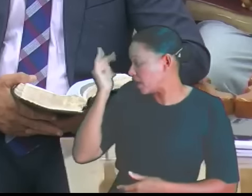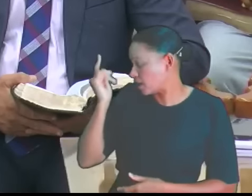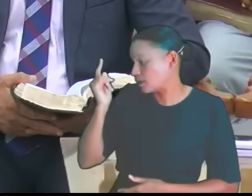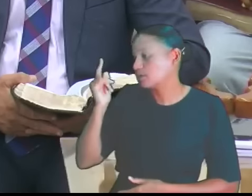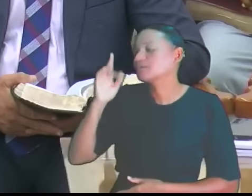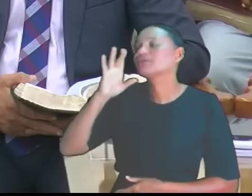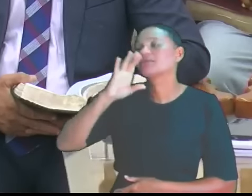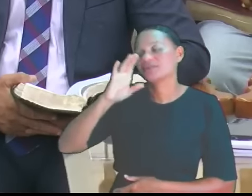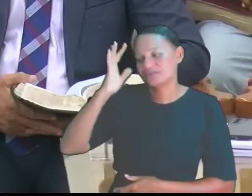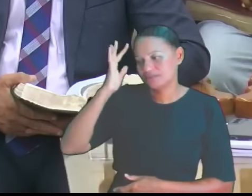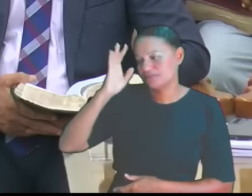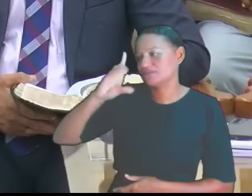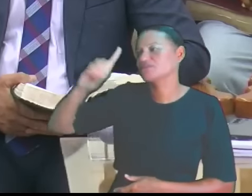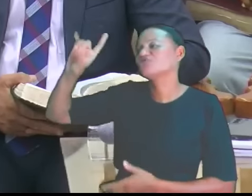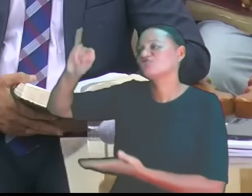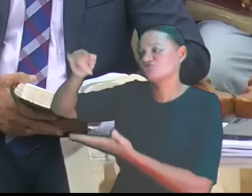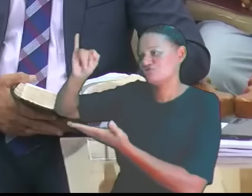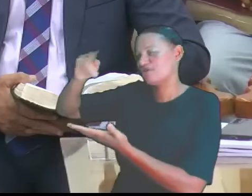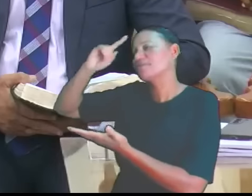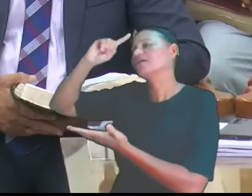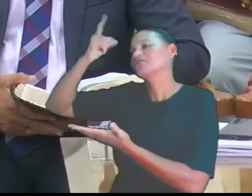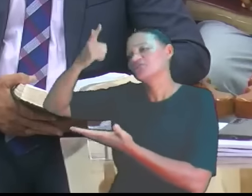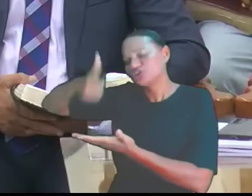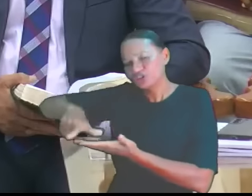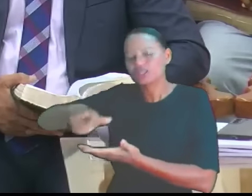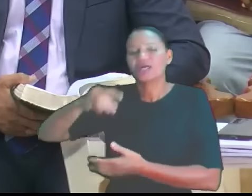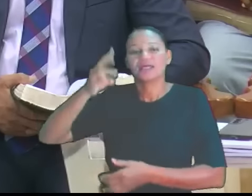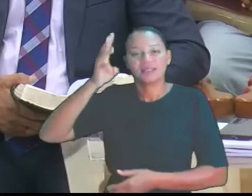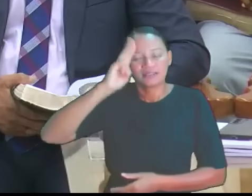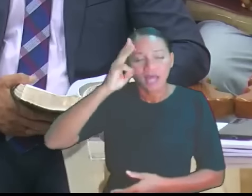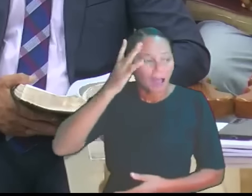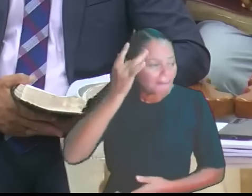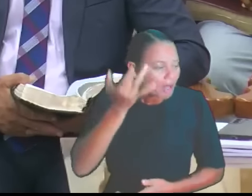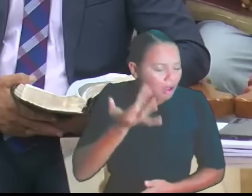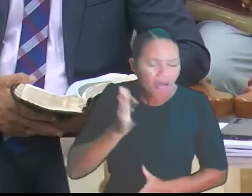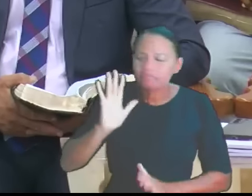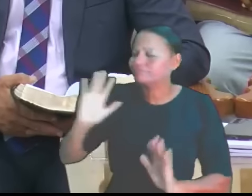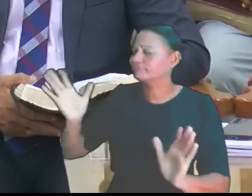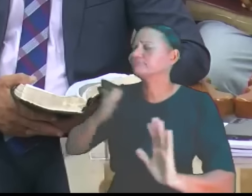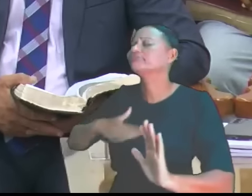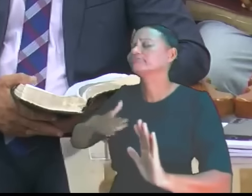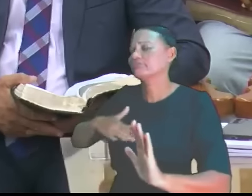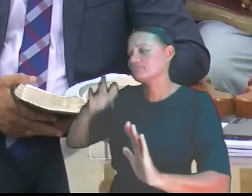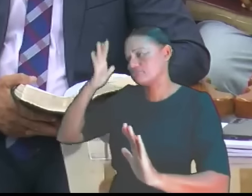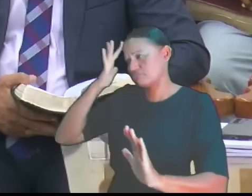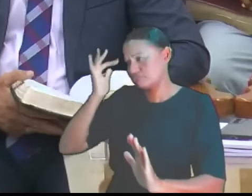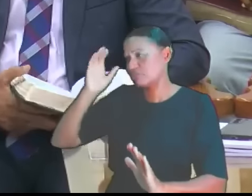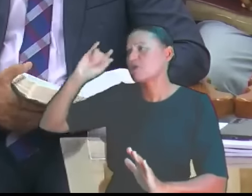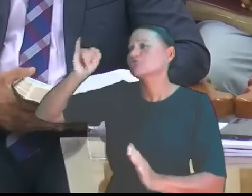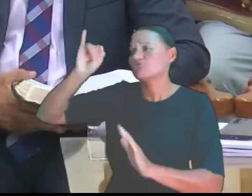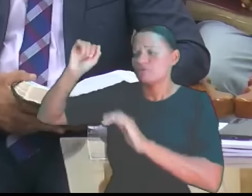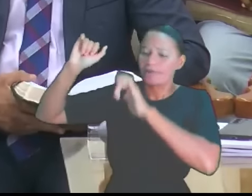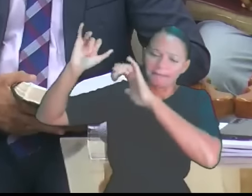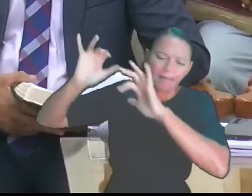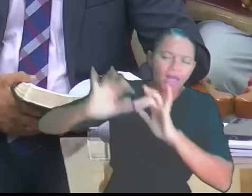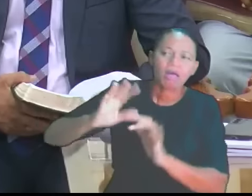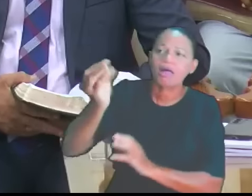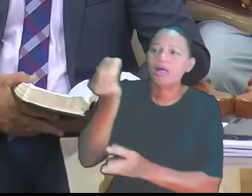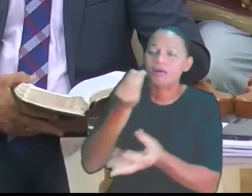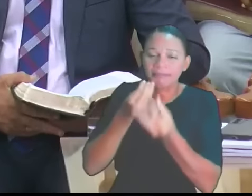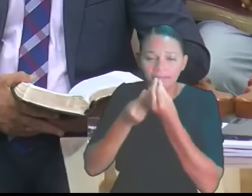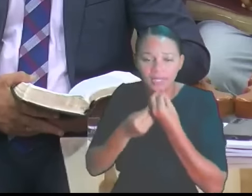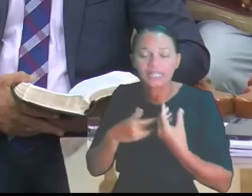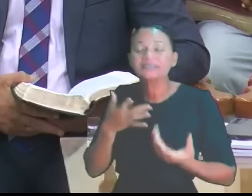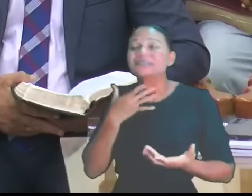Amanhã? Amanhã Jeová vai mandar. Comia na terça, papai, e amanhã? Amanhã Jeová vai mandar. Oh, mas tem sede, não